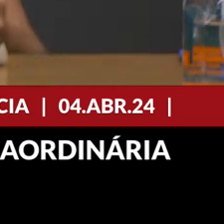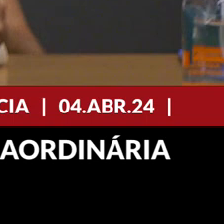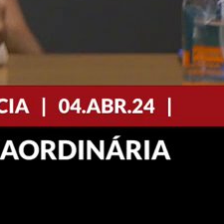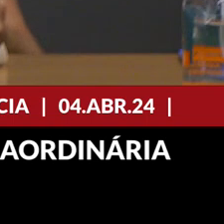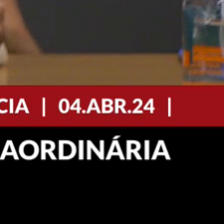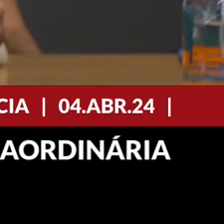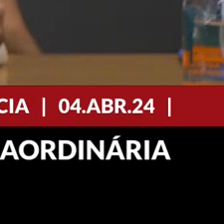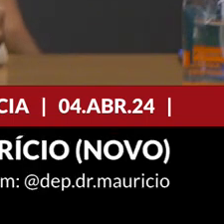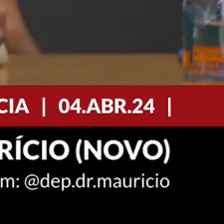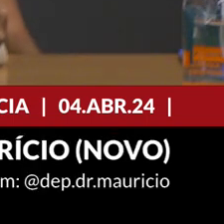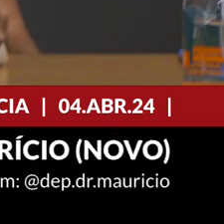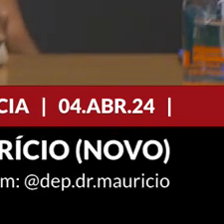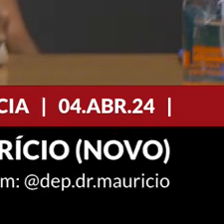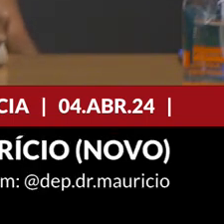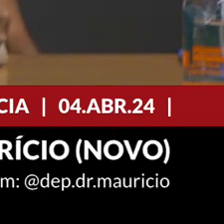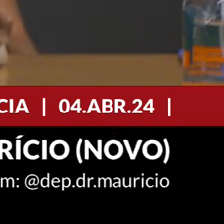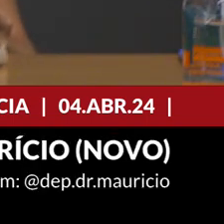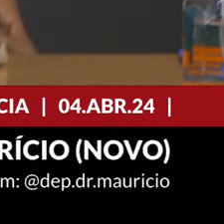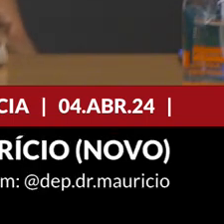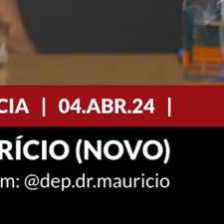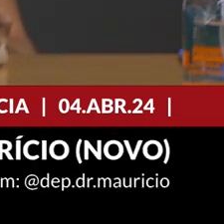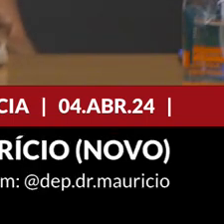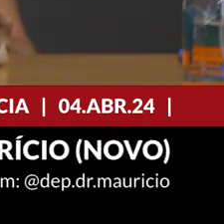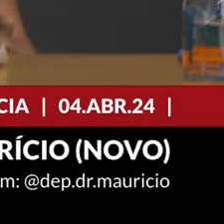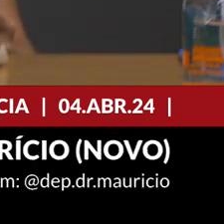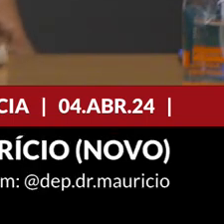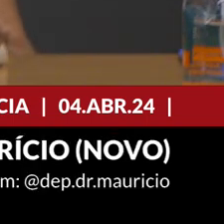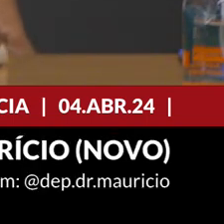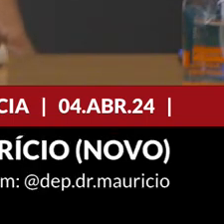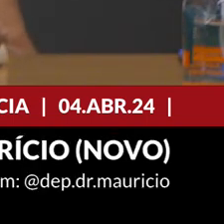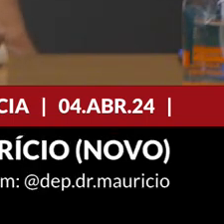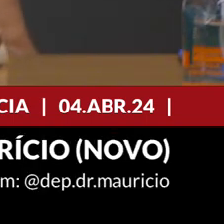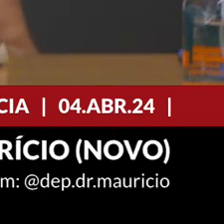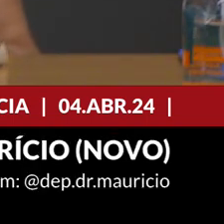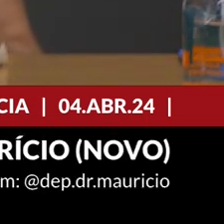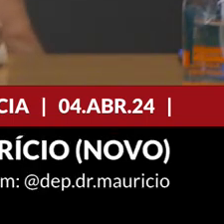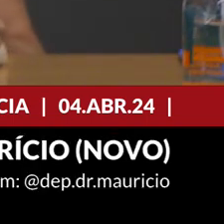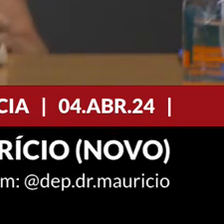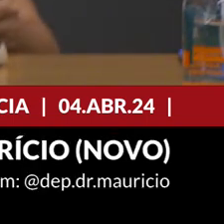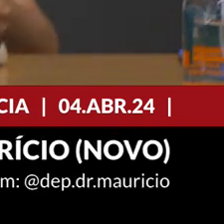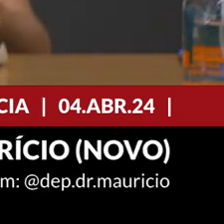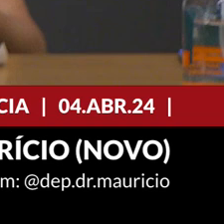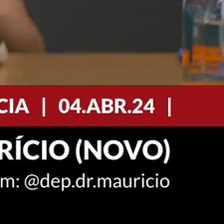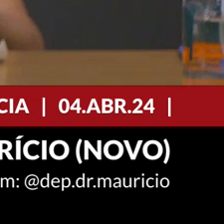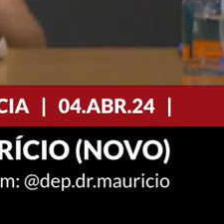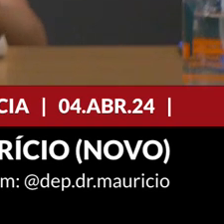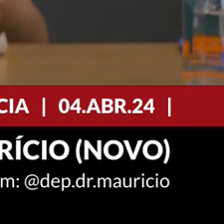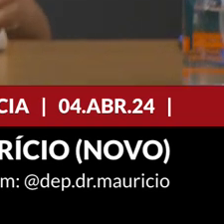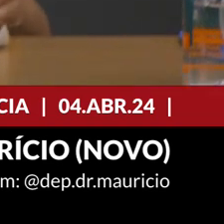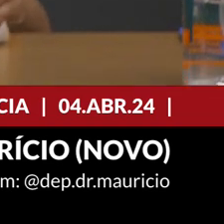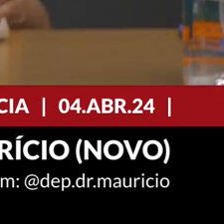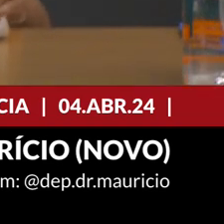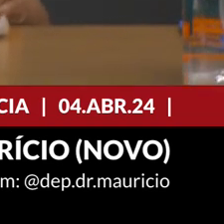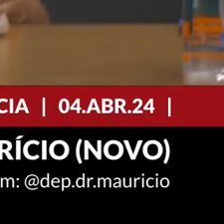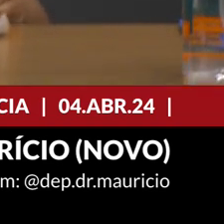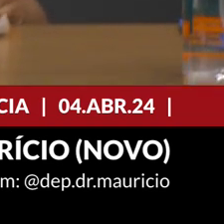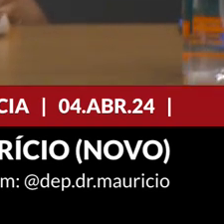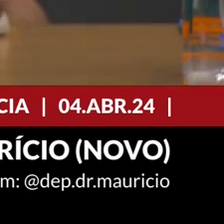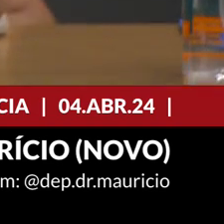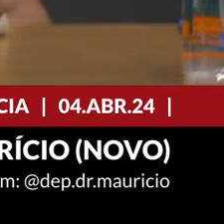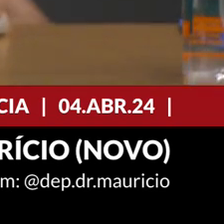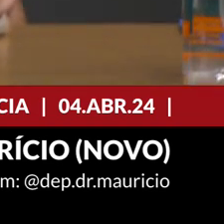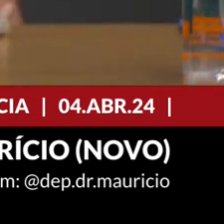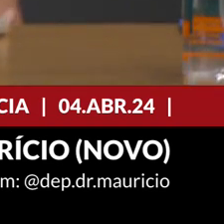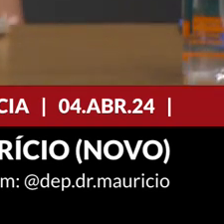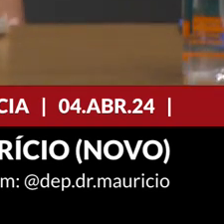os projetos de lei 451 452 459 de 2023 de autoria do deputado